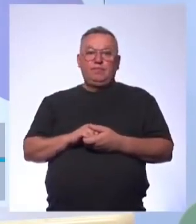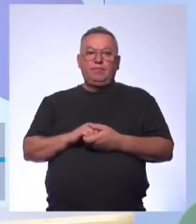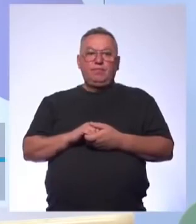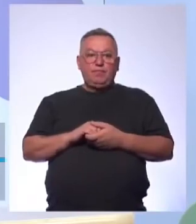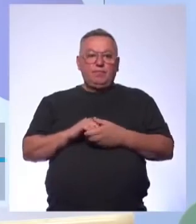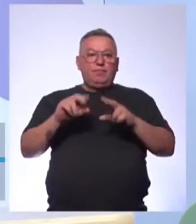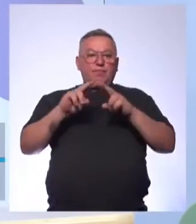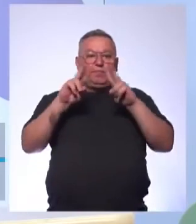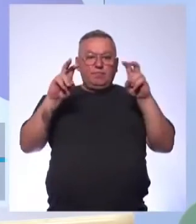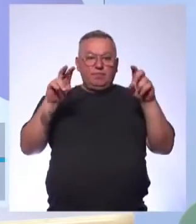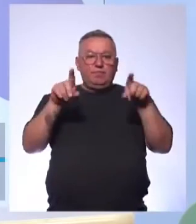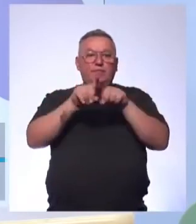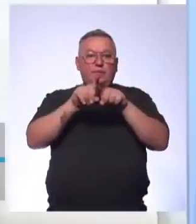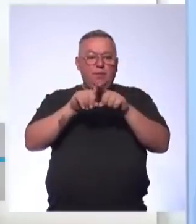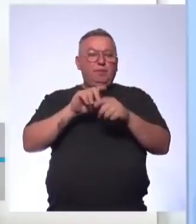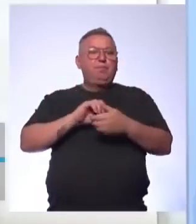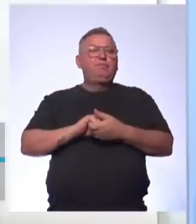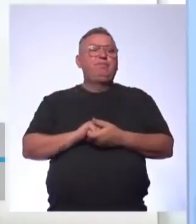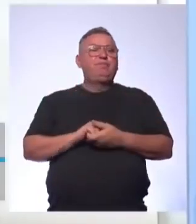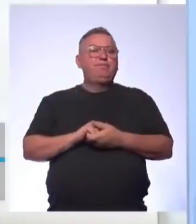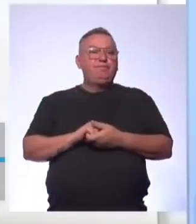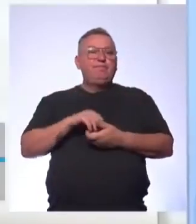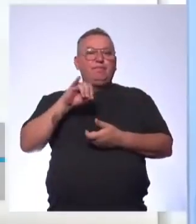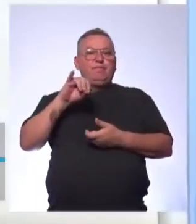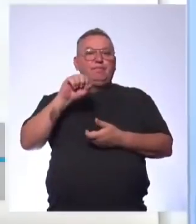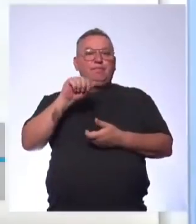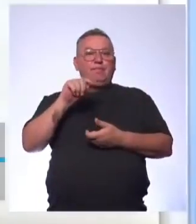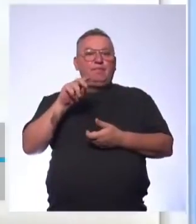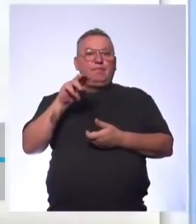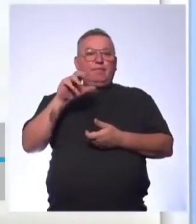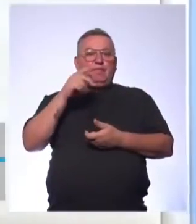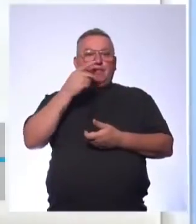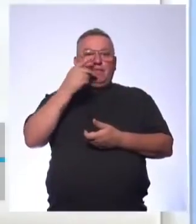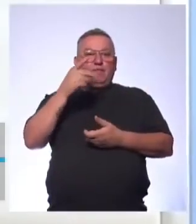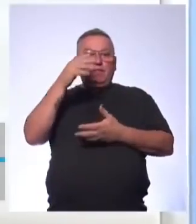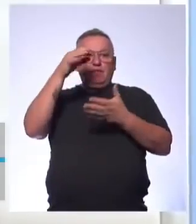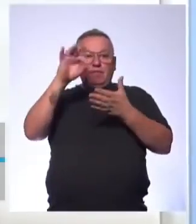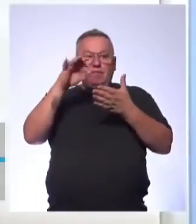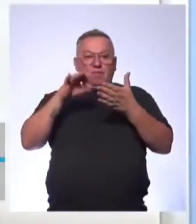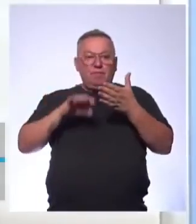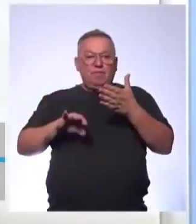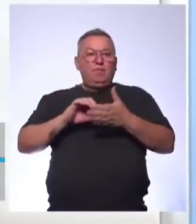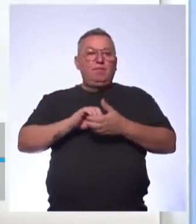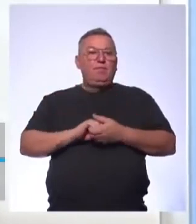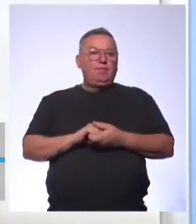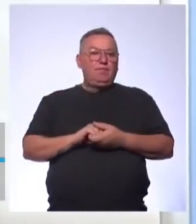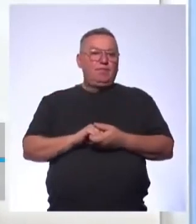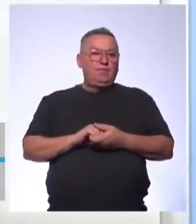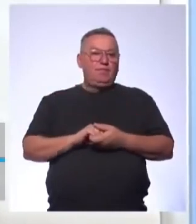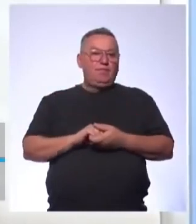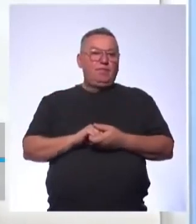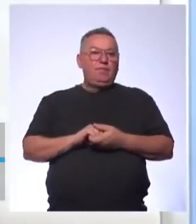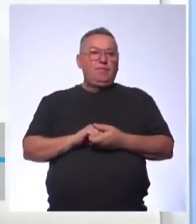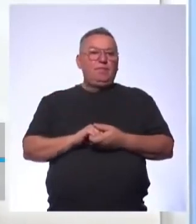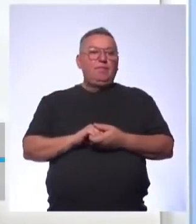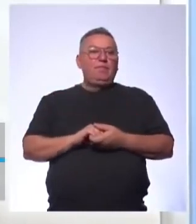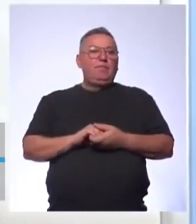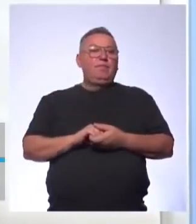responderam que era Reading também. Então, a Isadora respondeu, The title is Generic Inheritance.